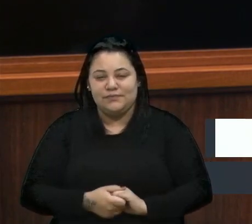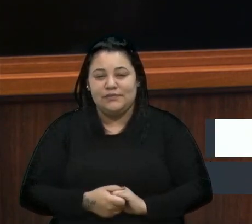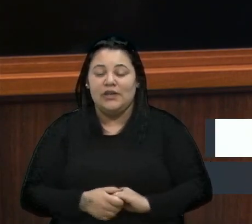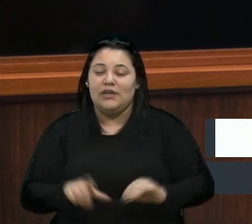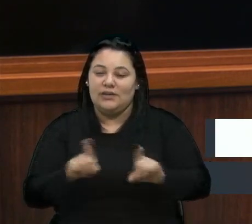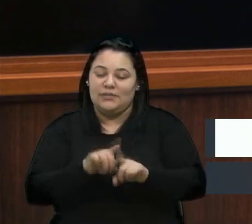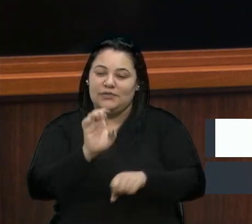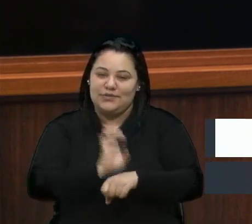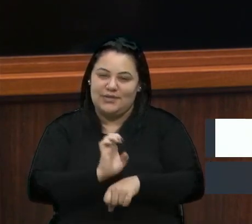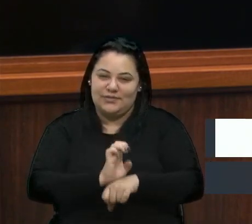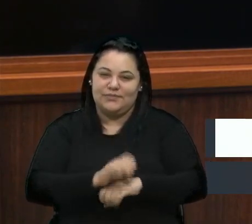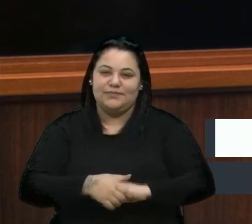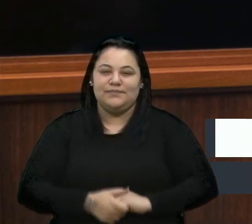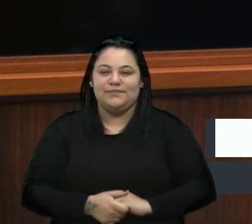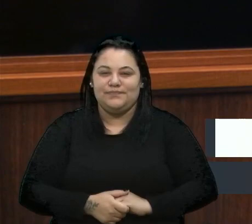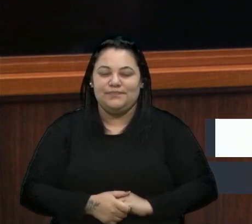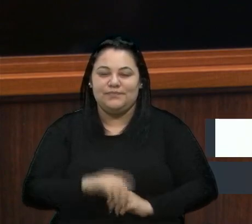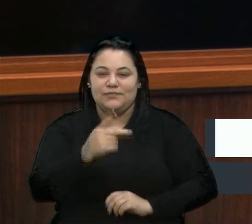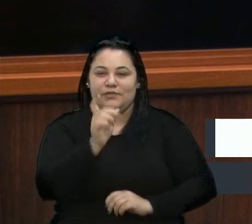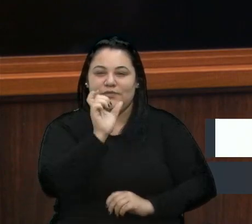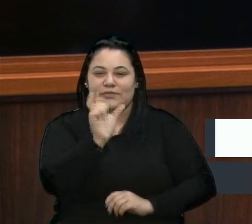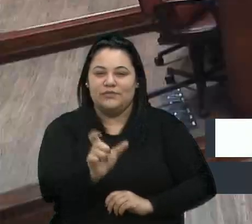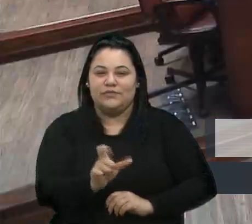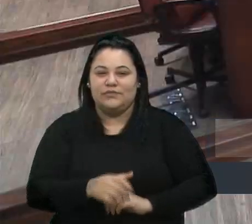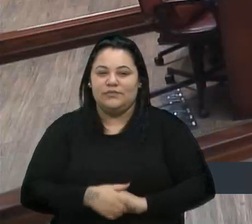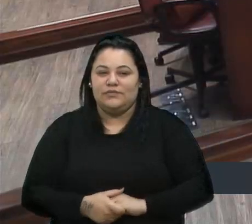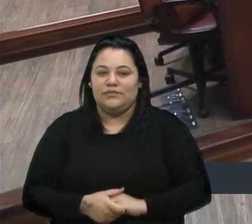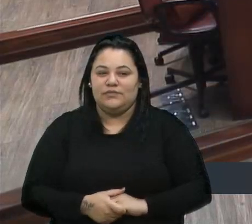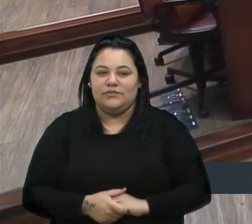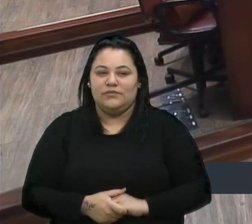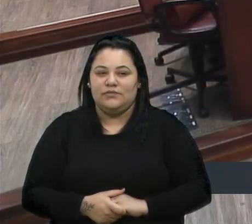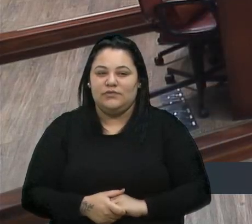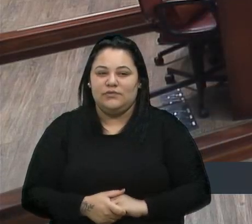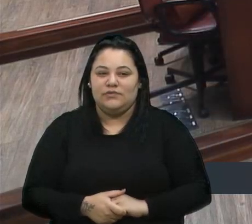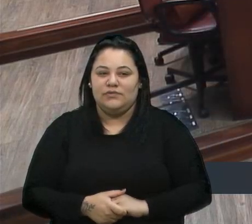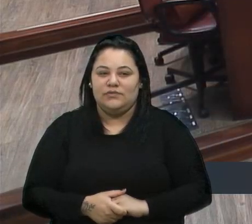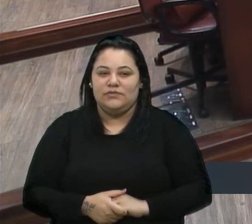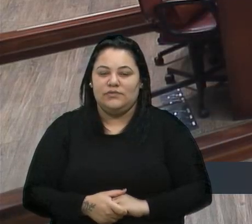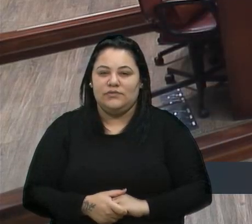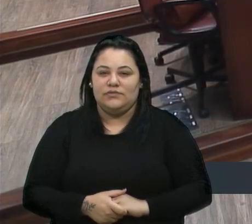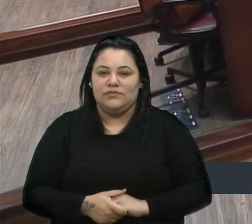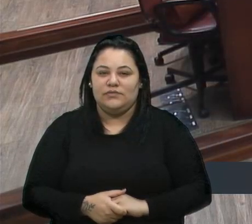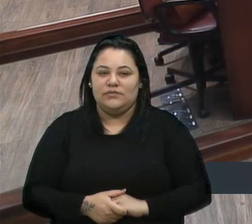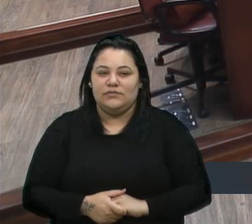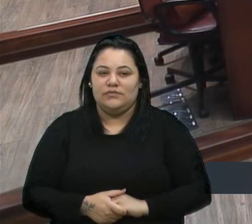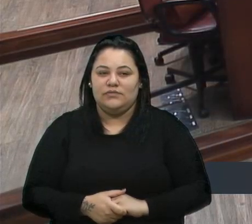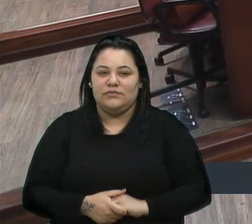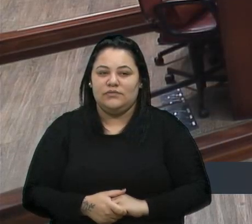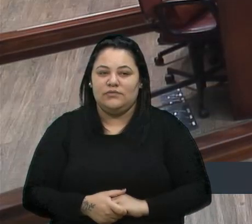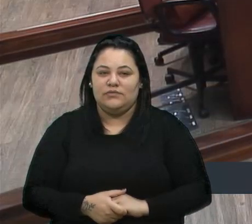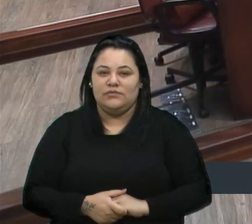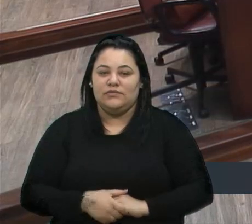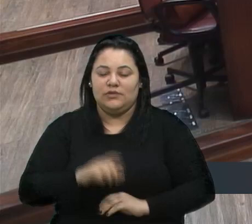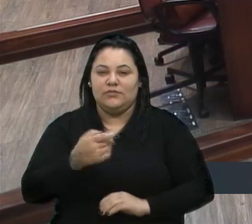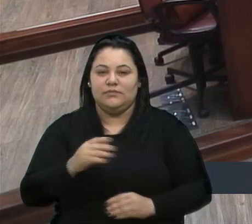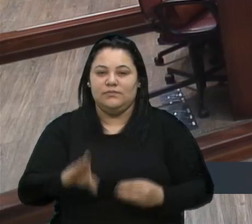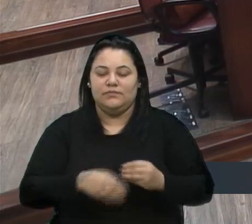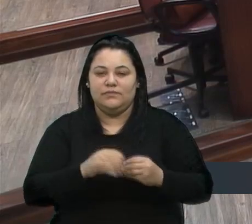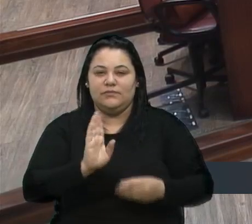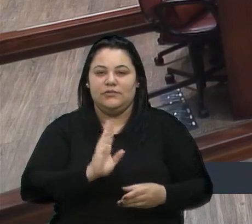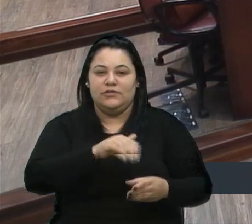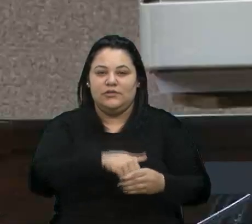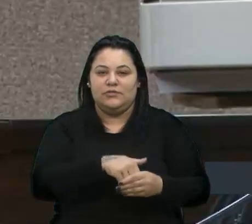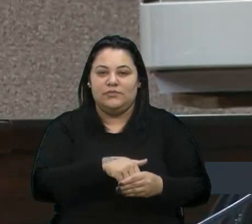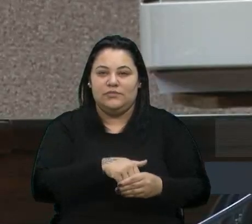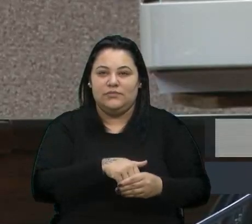do Estado. Sua palavra, Lucas Dion. Obrigado, vereadora. Quero me somar a esse voto de